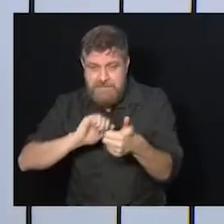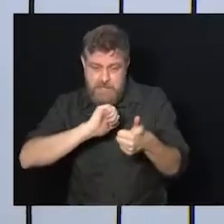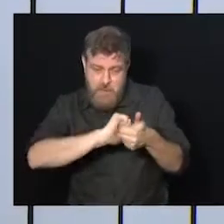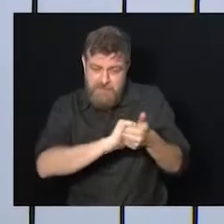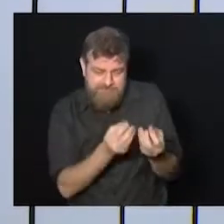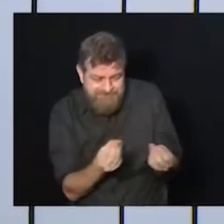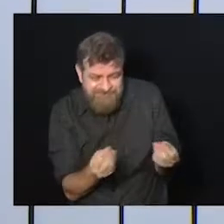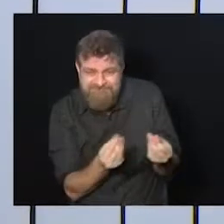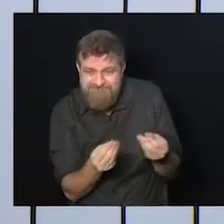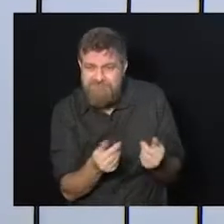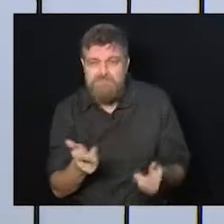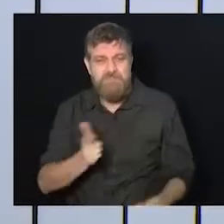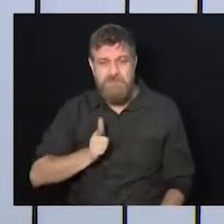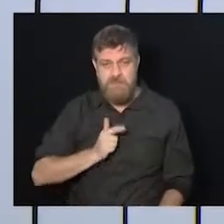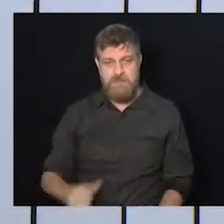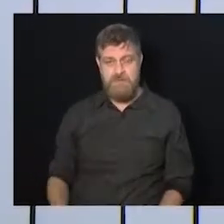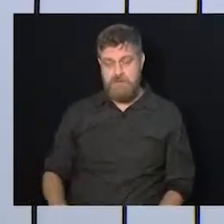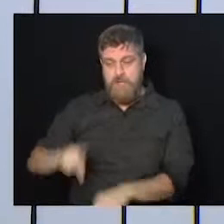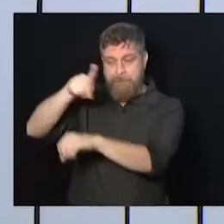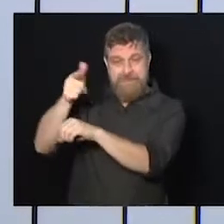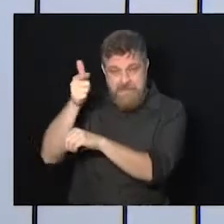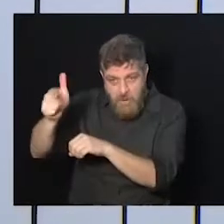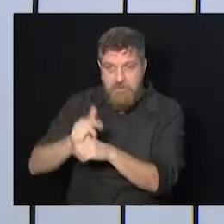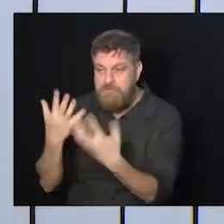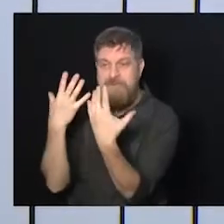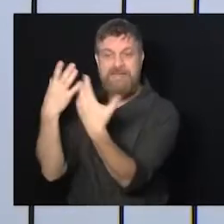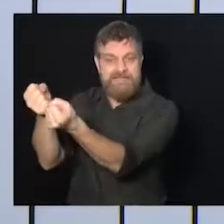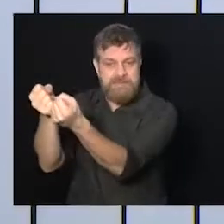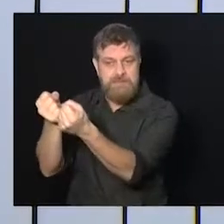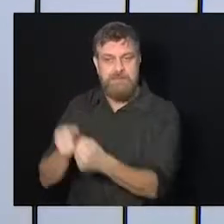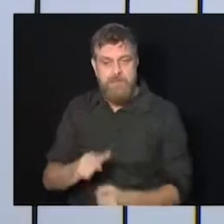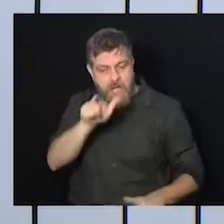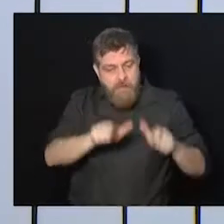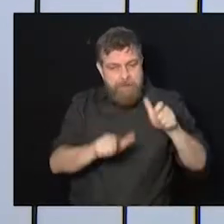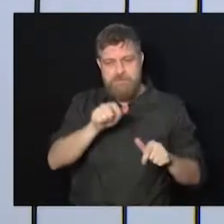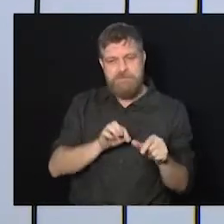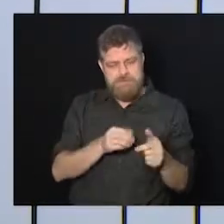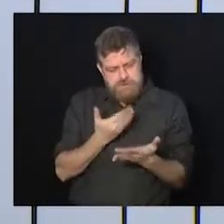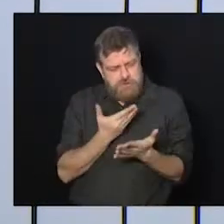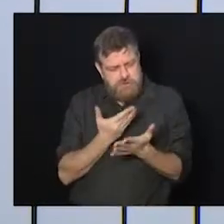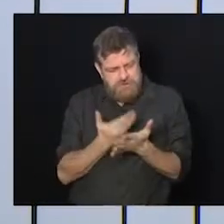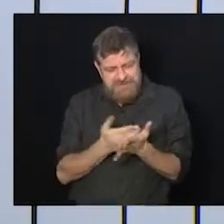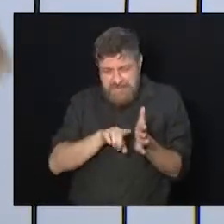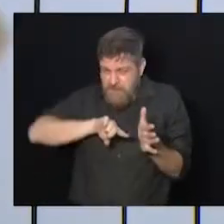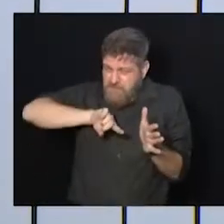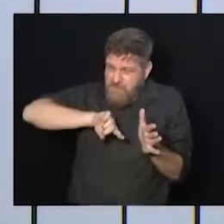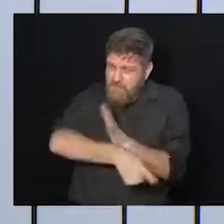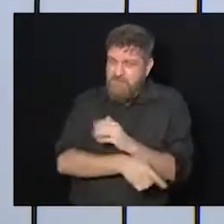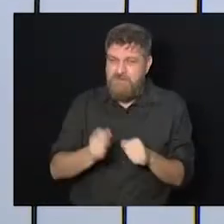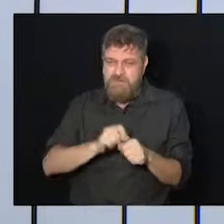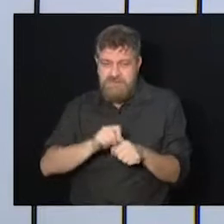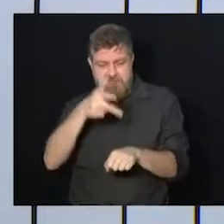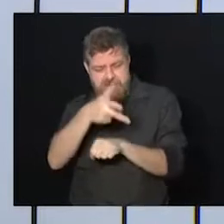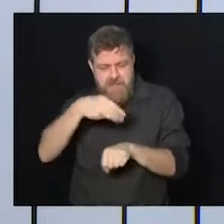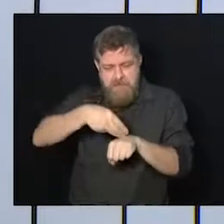pesquisa que é reconhecida no mundo, né? São pessoas que se prepararam para isso, que fizeram graduação,